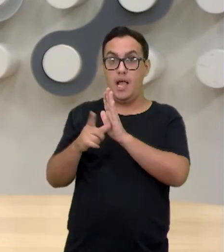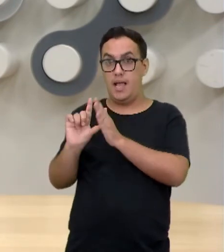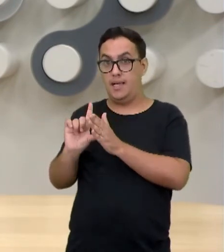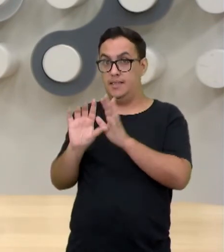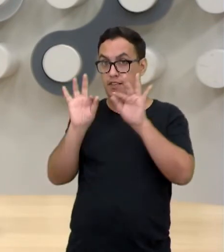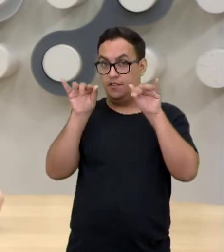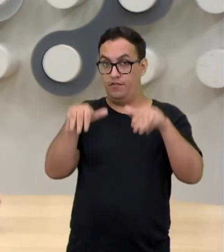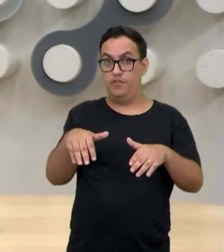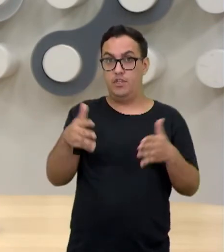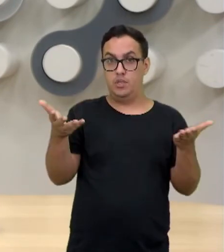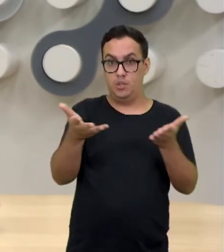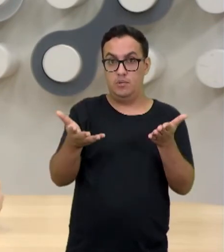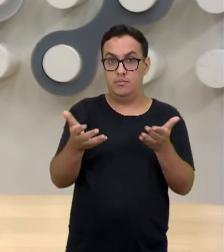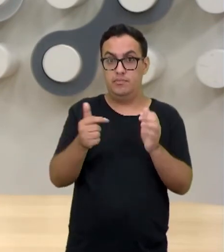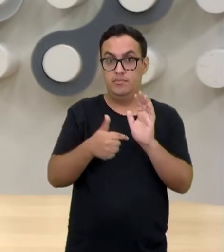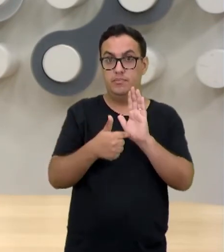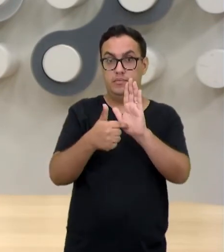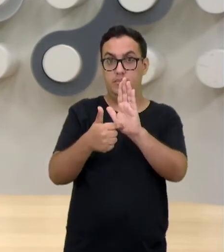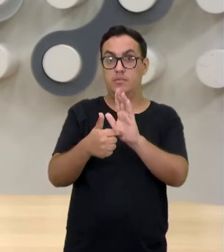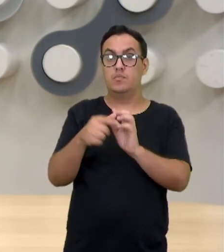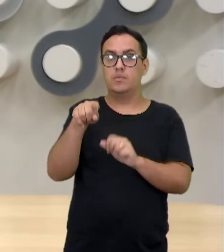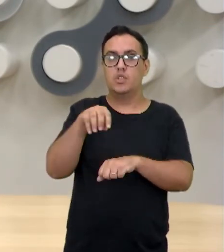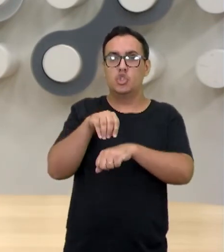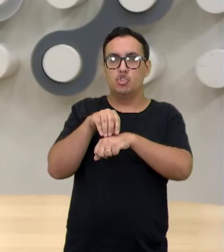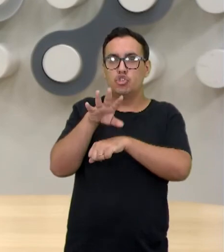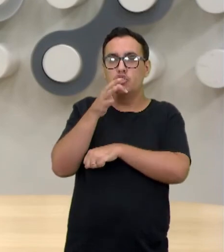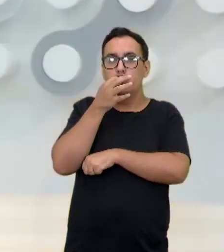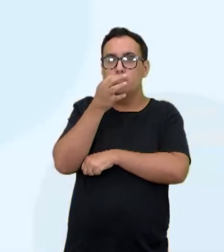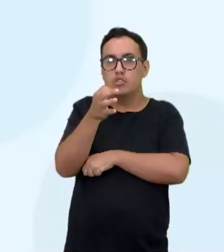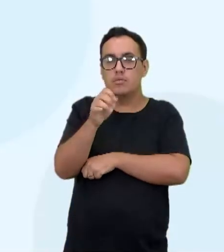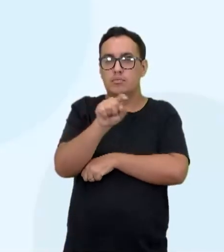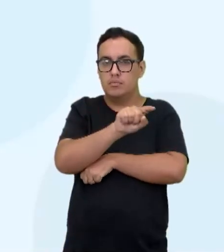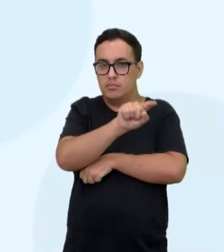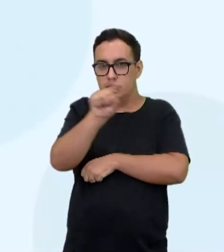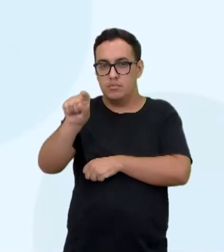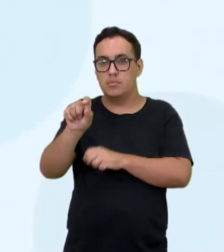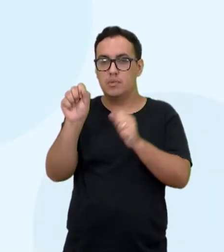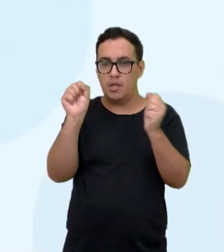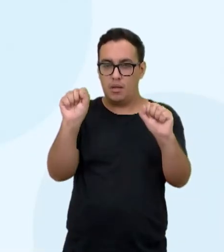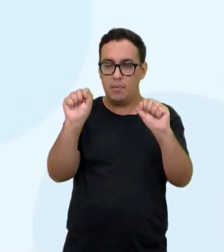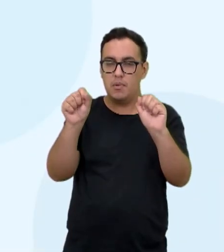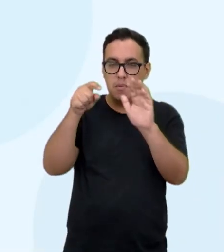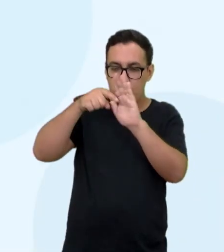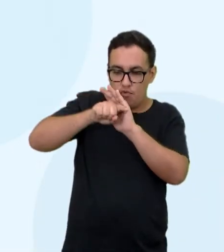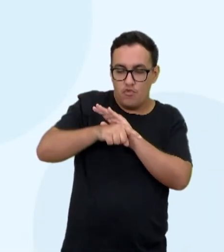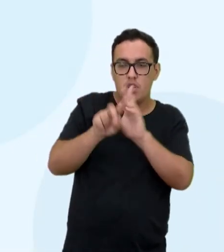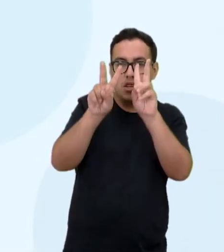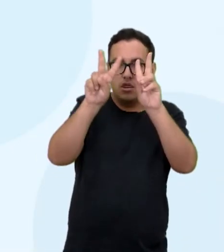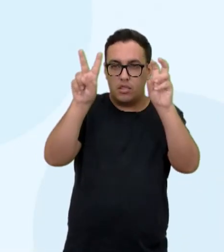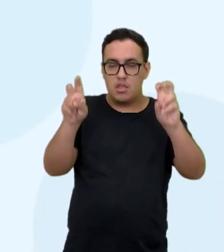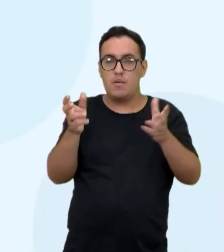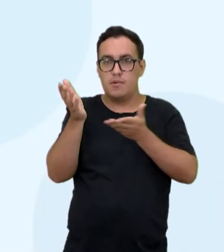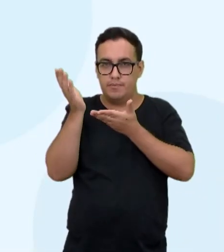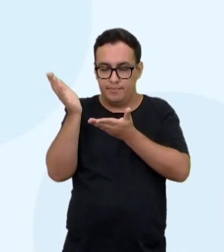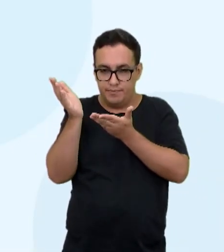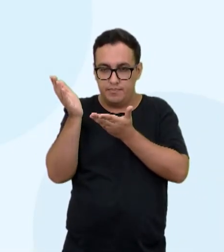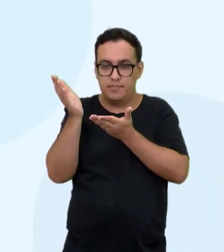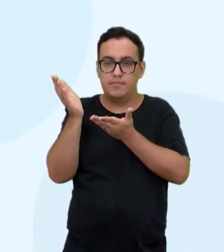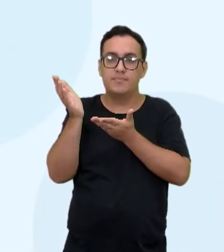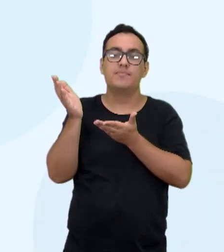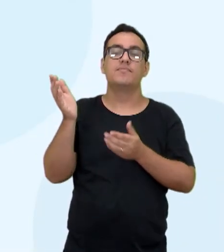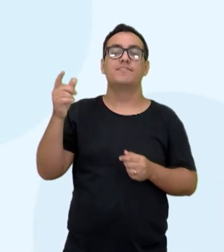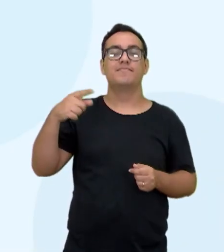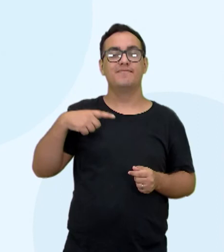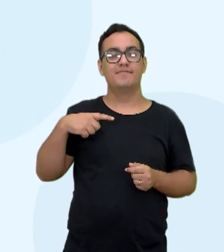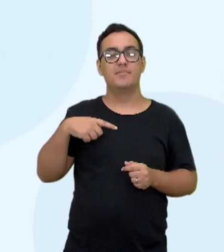finalizar o nosso encontro, eu deixo aqui, como sempre, sugestões para aqueles que quiserem se aprofundar nessa temática. Para quem quiser ver o vídeo